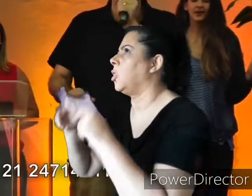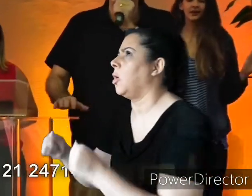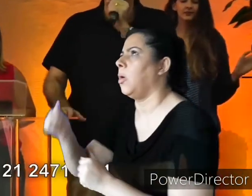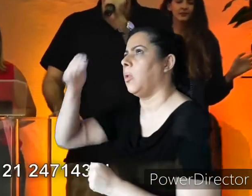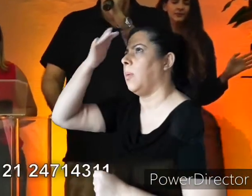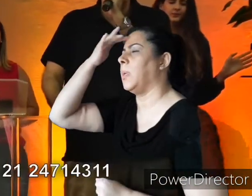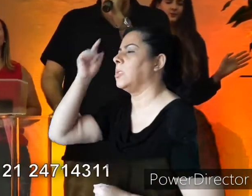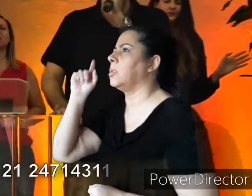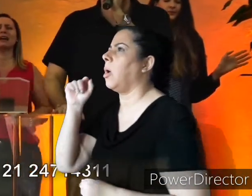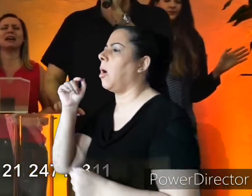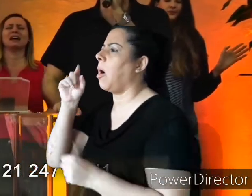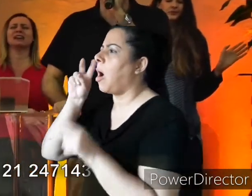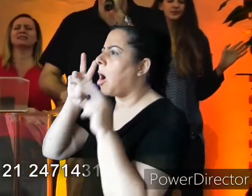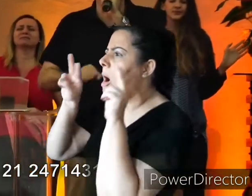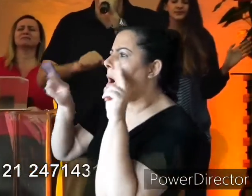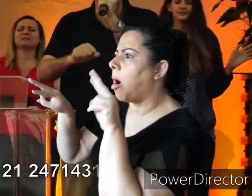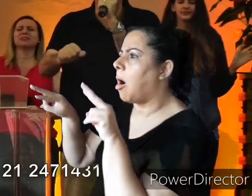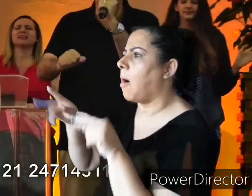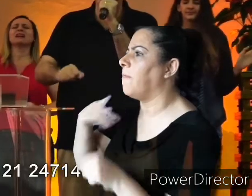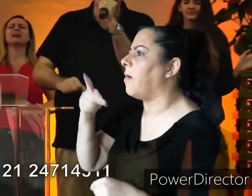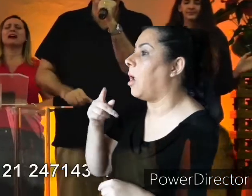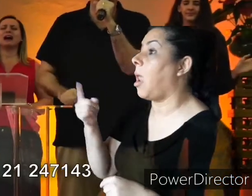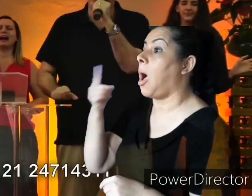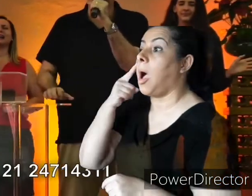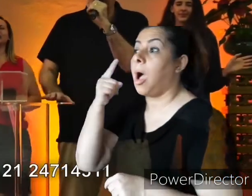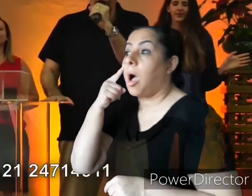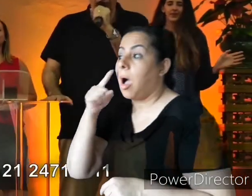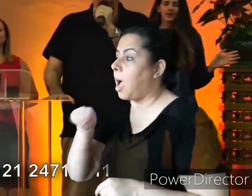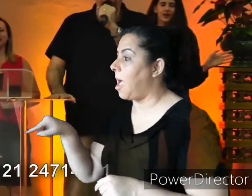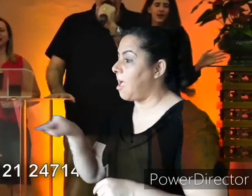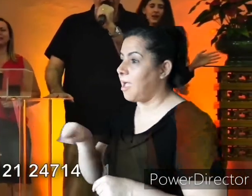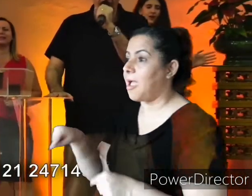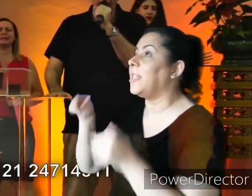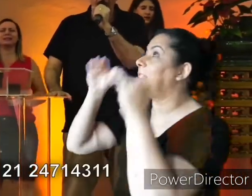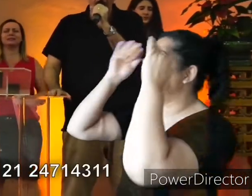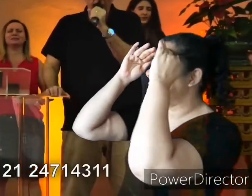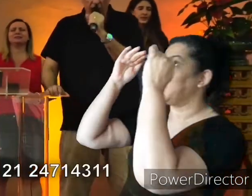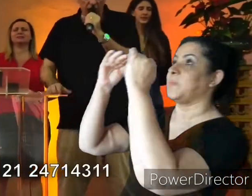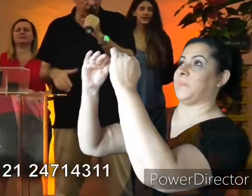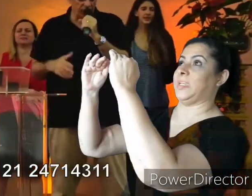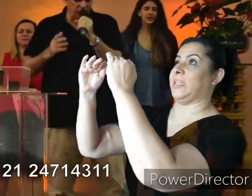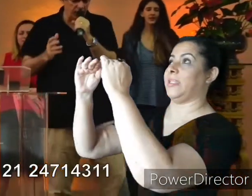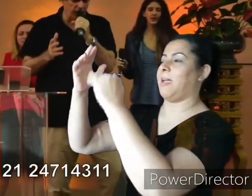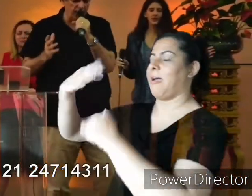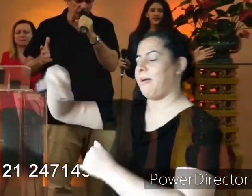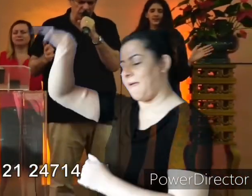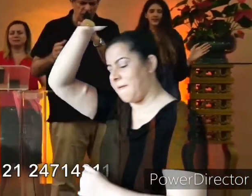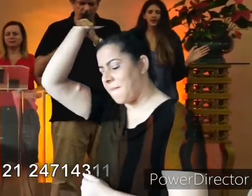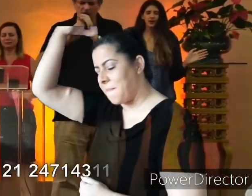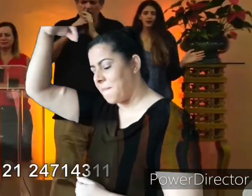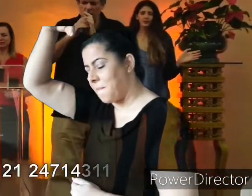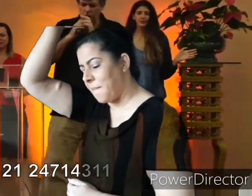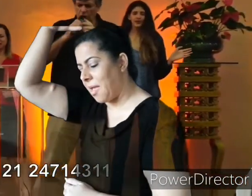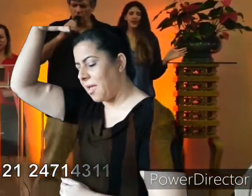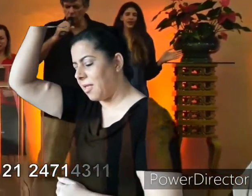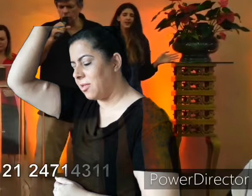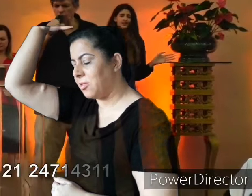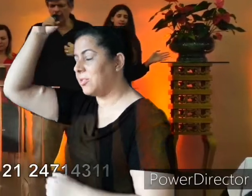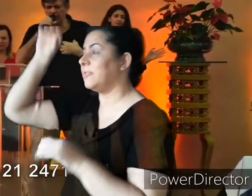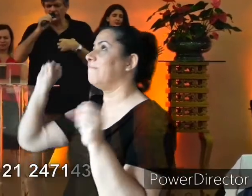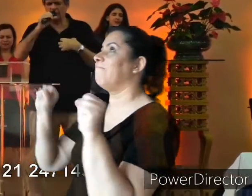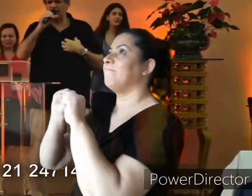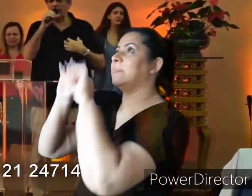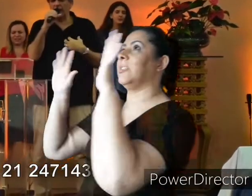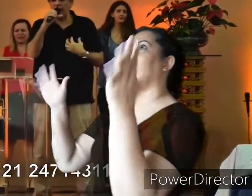família unida vencerá todas as guerras em nome de Jesus. Talvez você diga: pastor, eu sou o